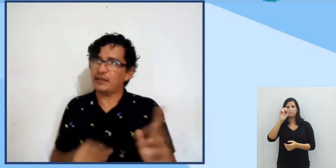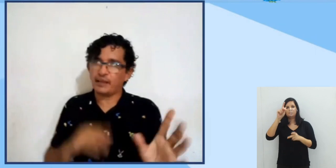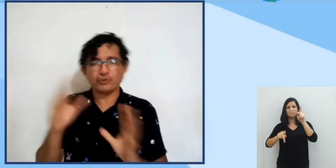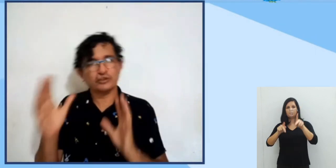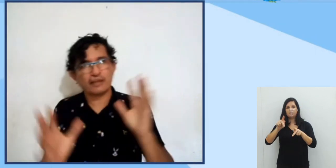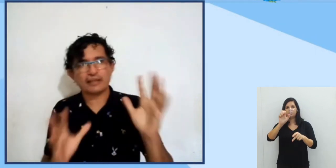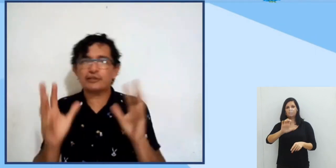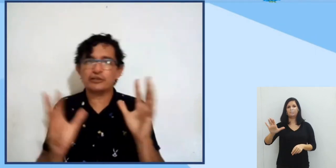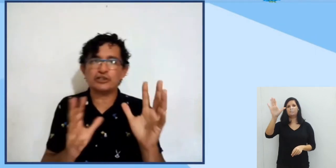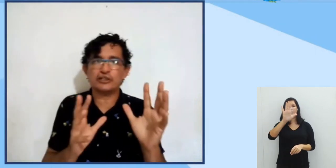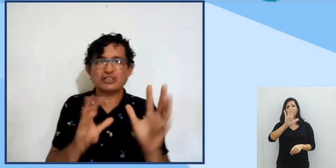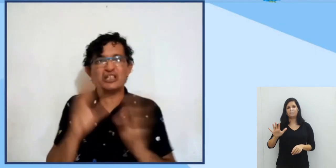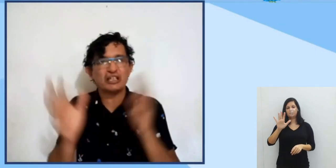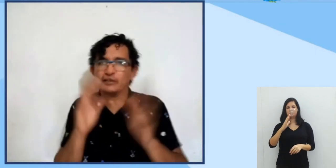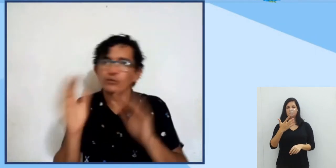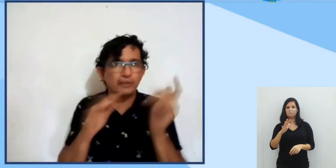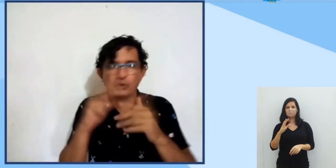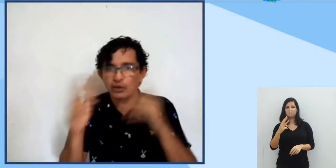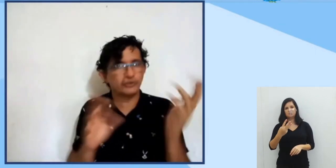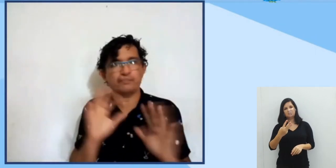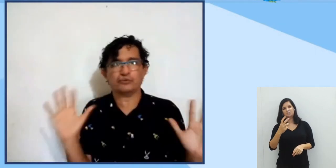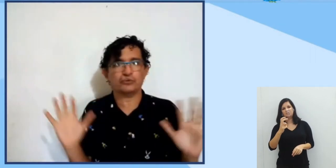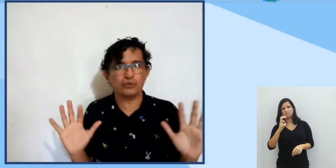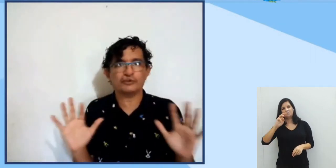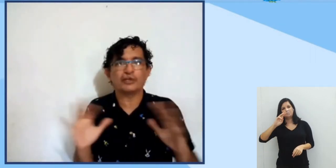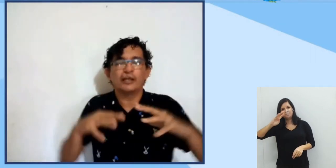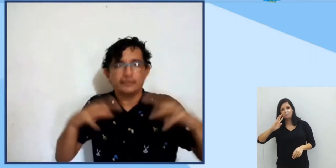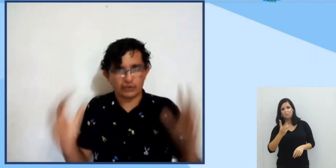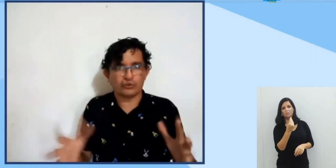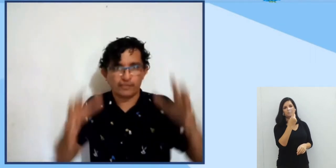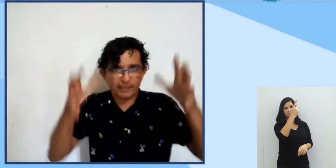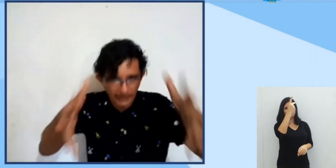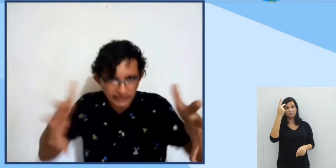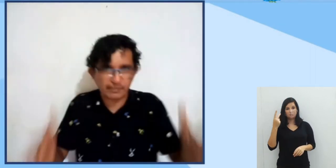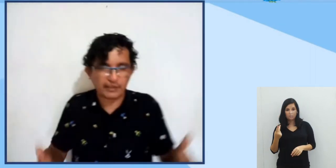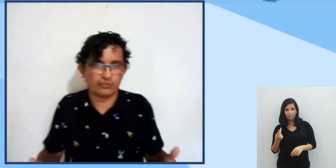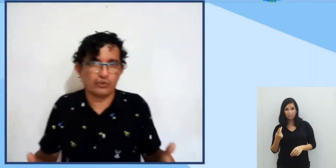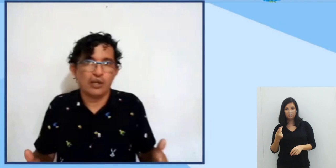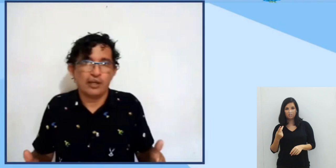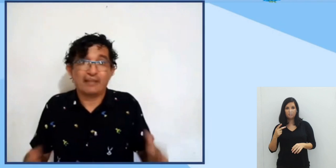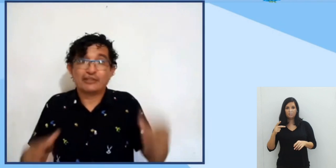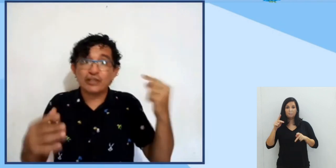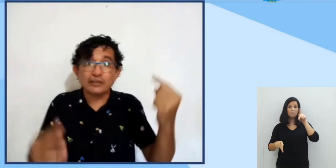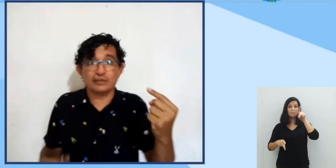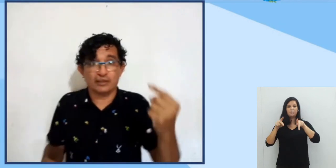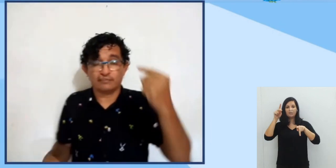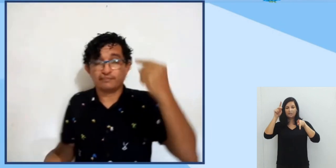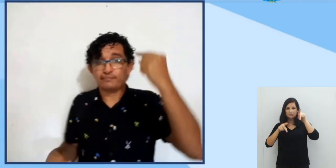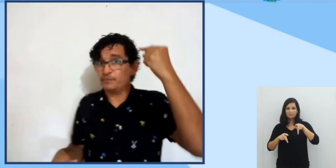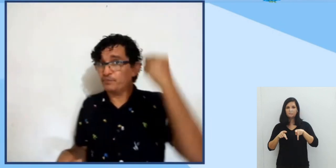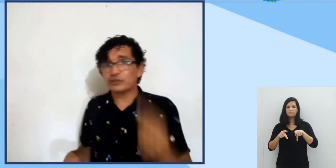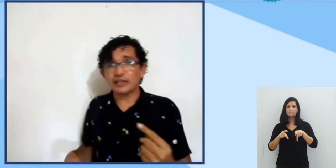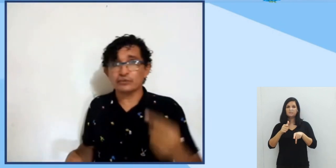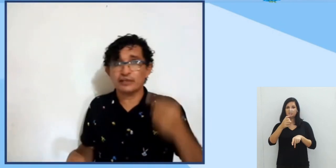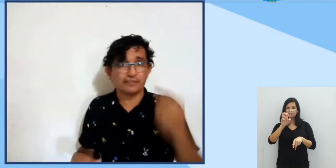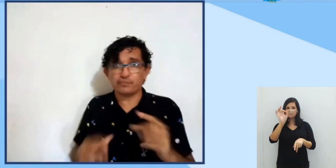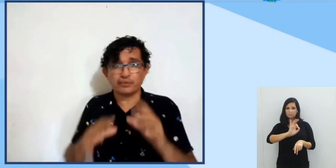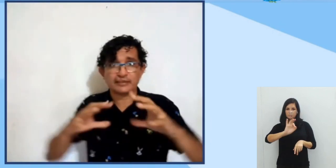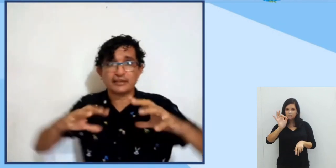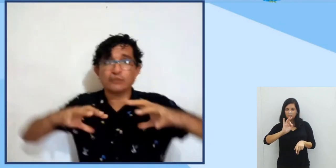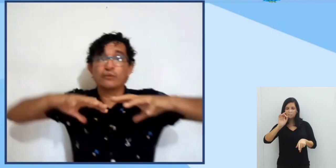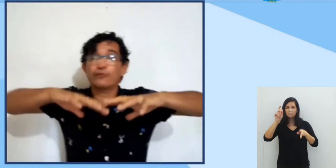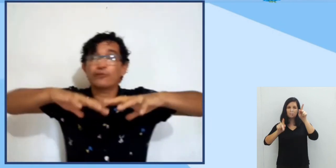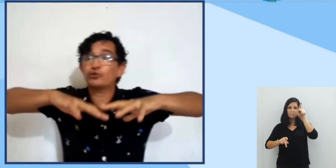da época, que aproximadamente tinha 35 milhões de pessoas na Europa nesse período. Mas 15%